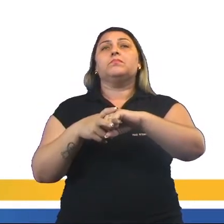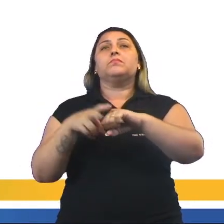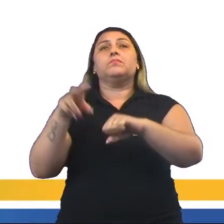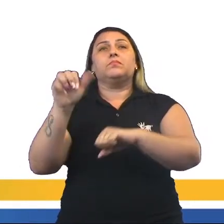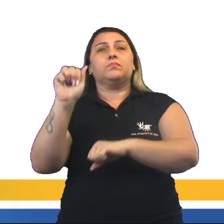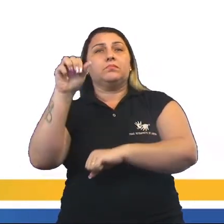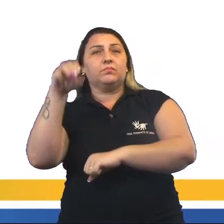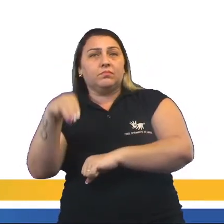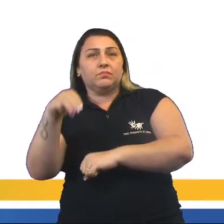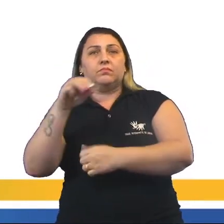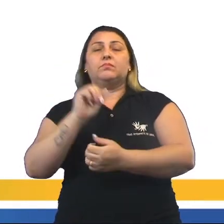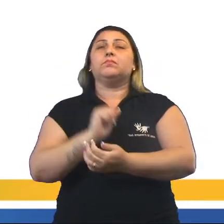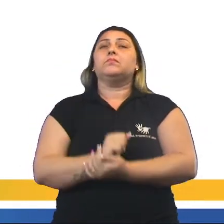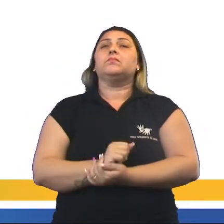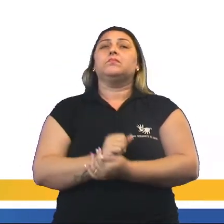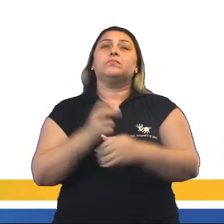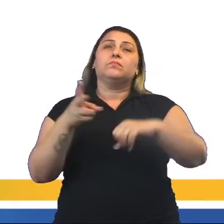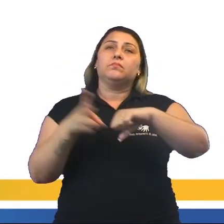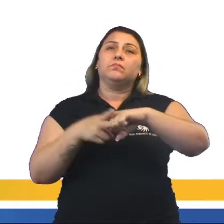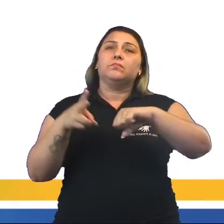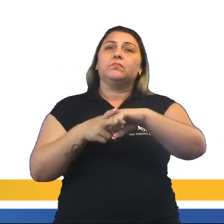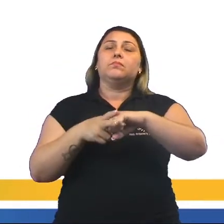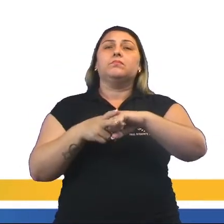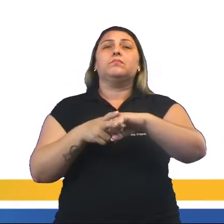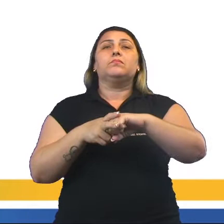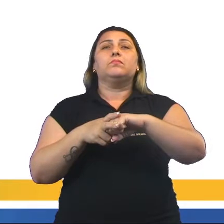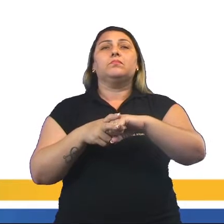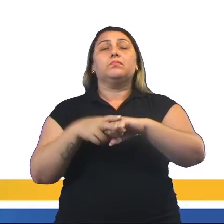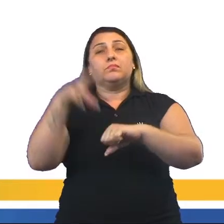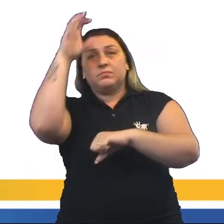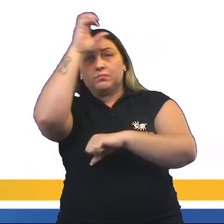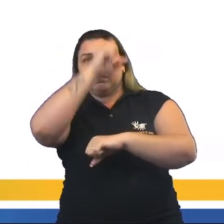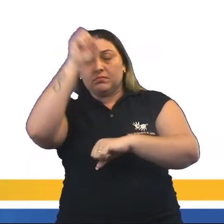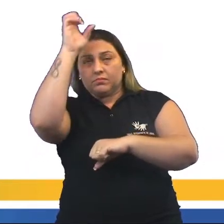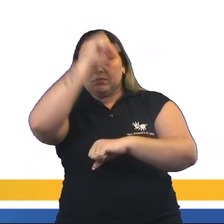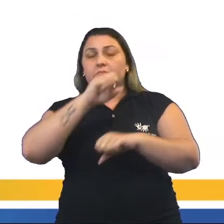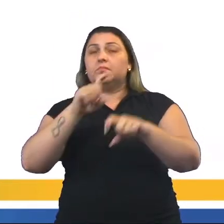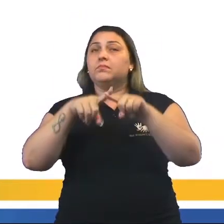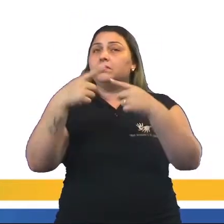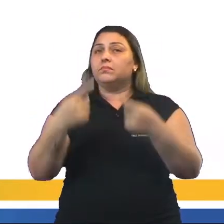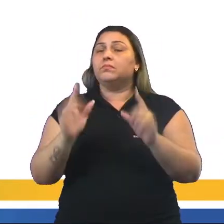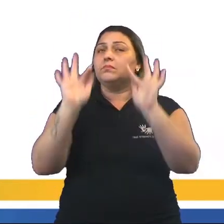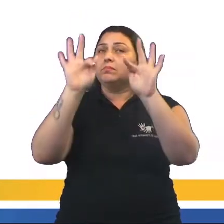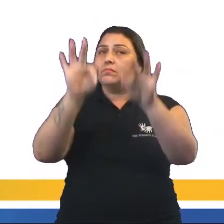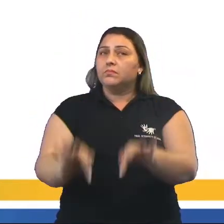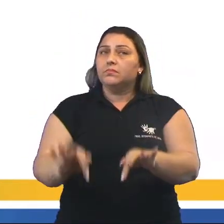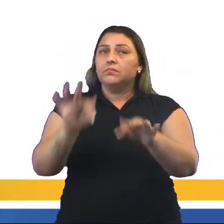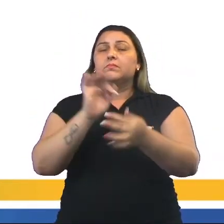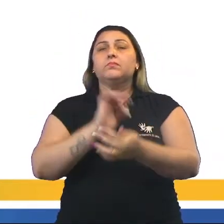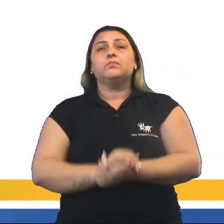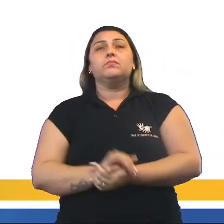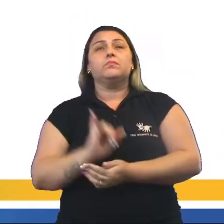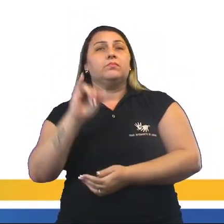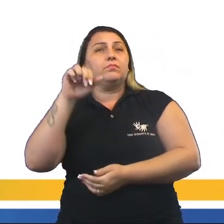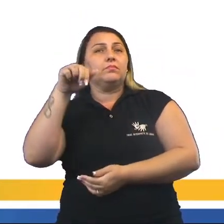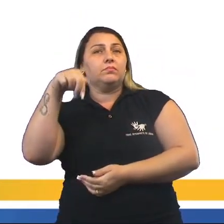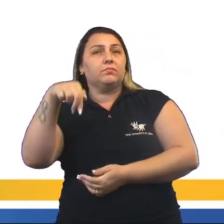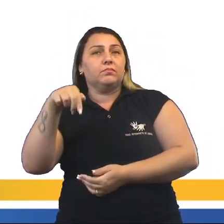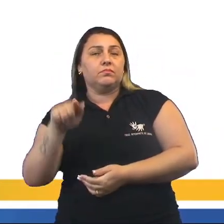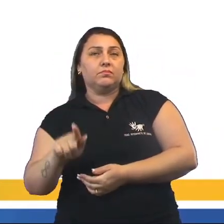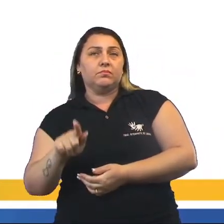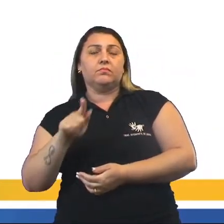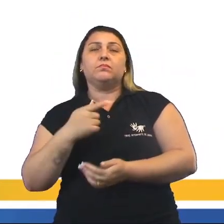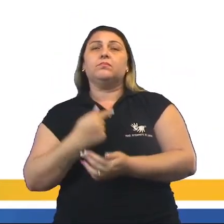am. E aí nós temos o verbo learn, que é o verbo aprender, mas eu coloquei o finalzinho desse verbo em